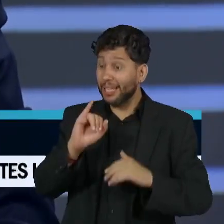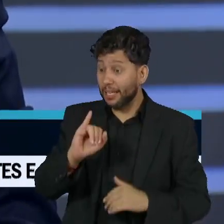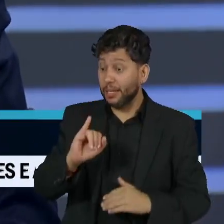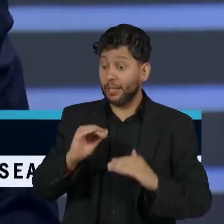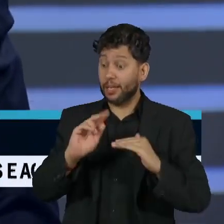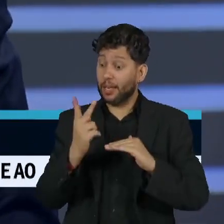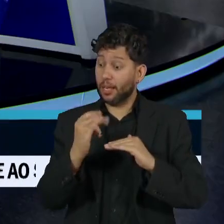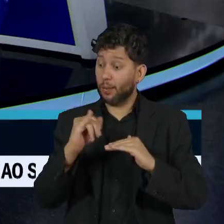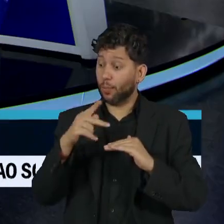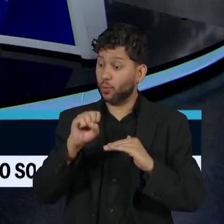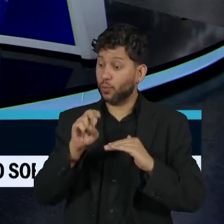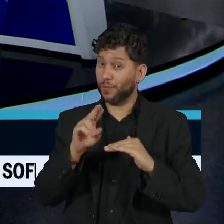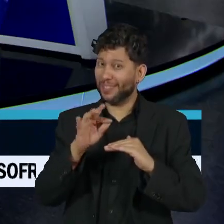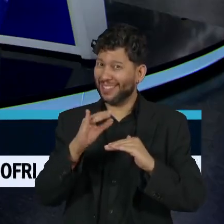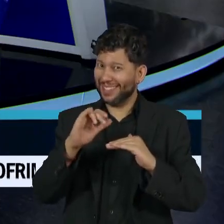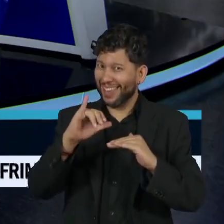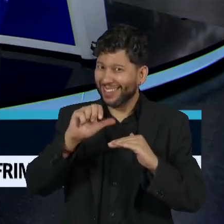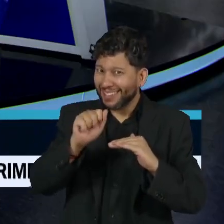pejotizacao